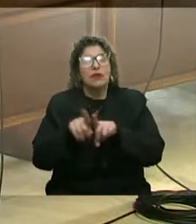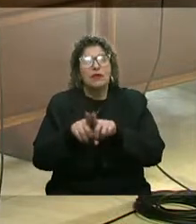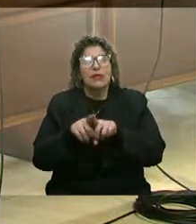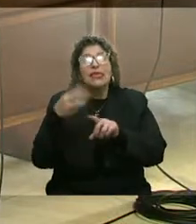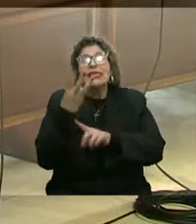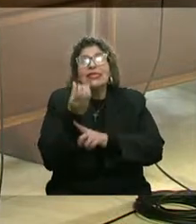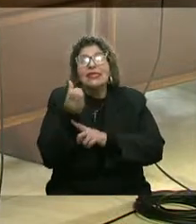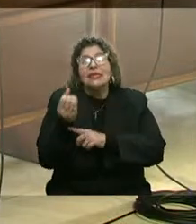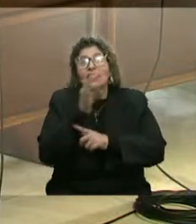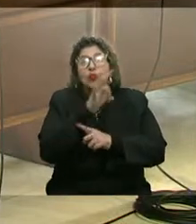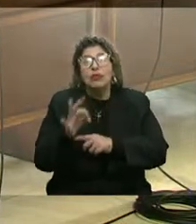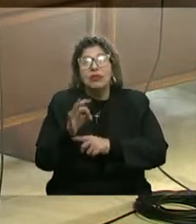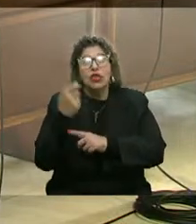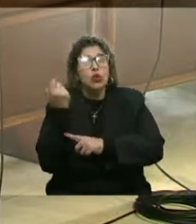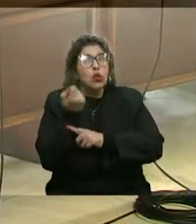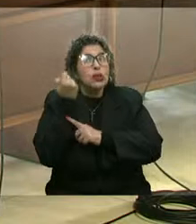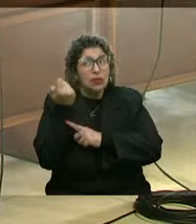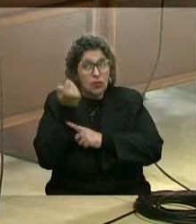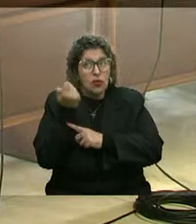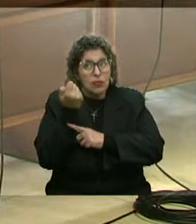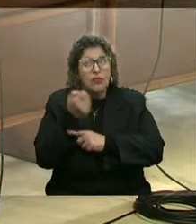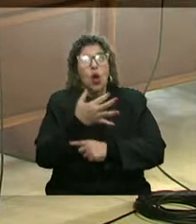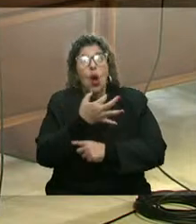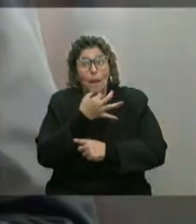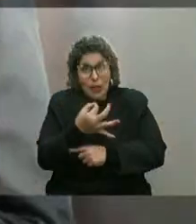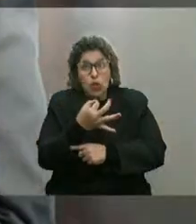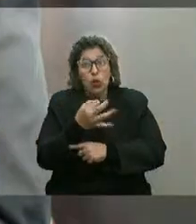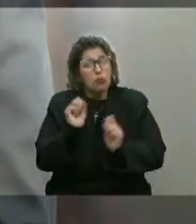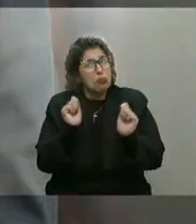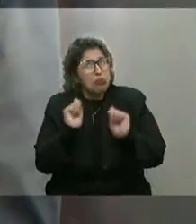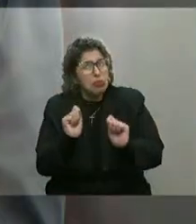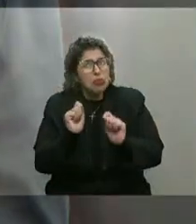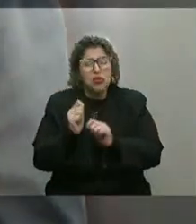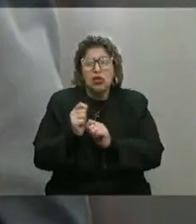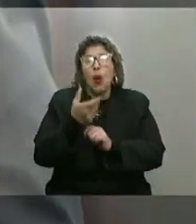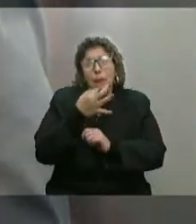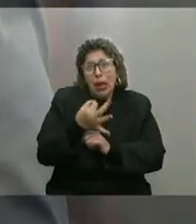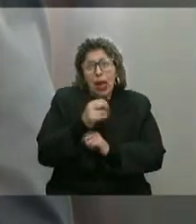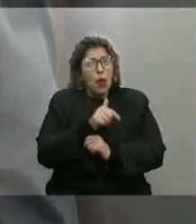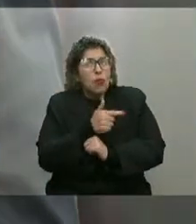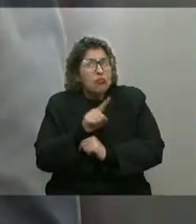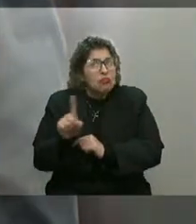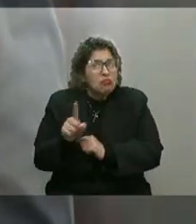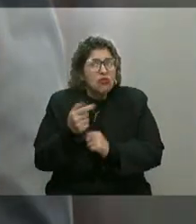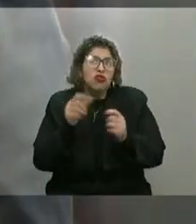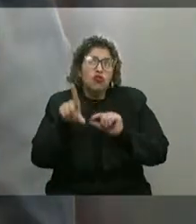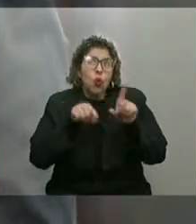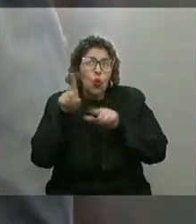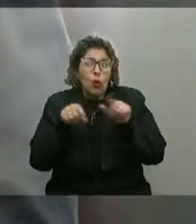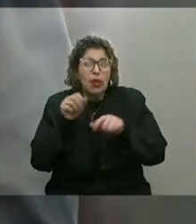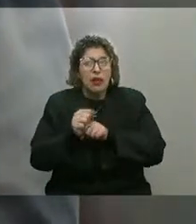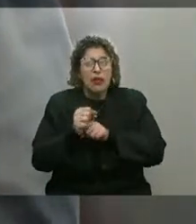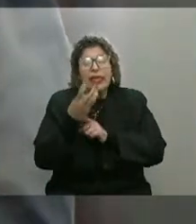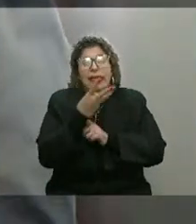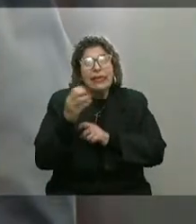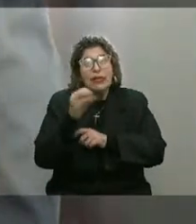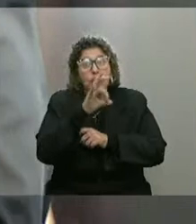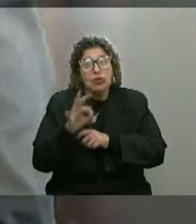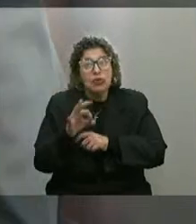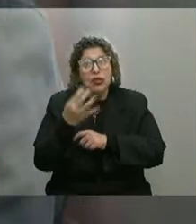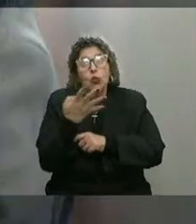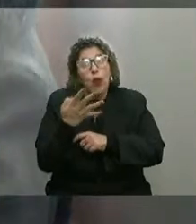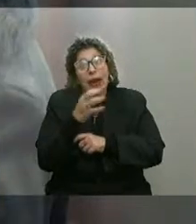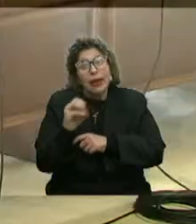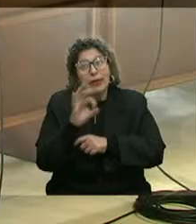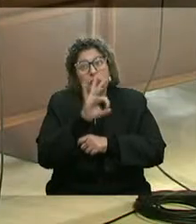torno de 60% dos gaúchos opinou sobre a questão. Ele podia opinar ou não. Você tem aí um percentual de 30%,